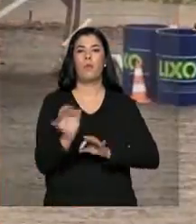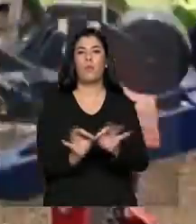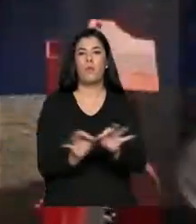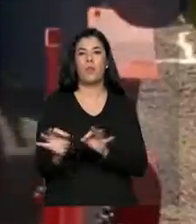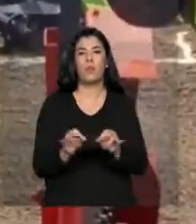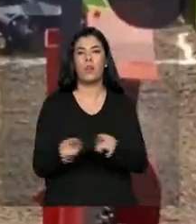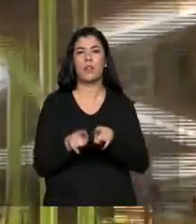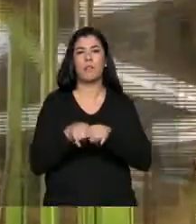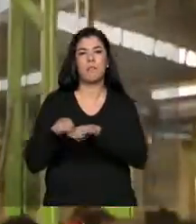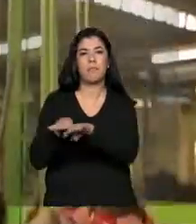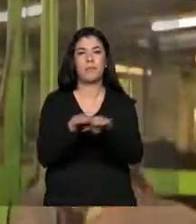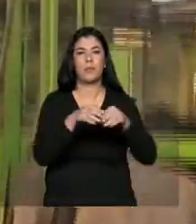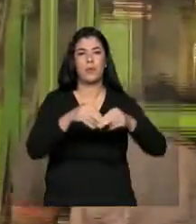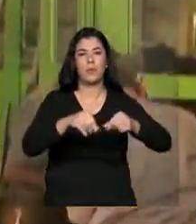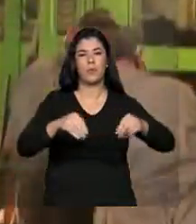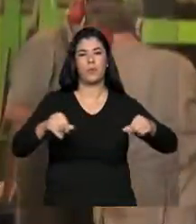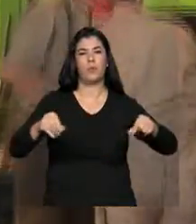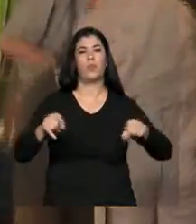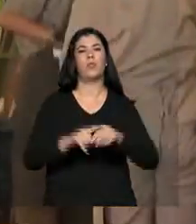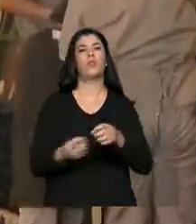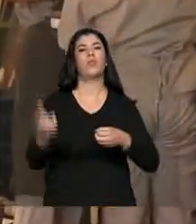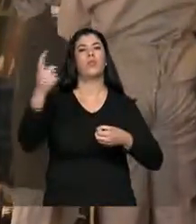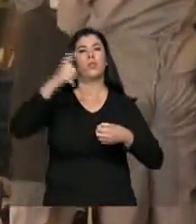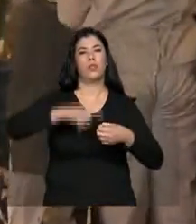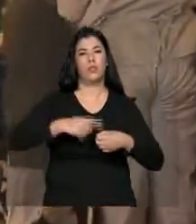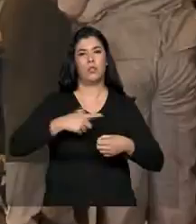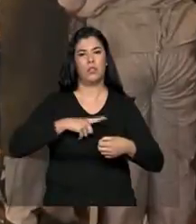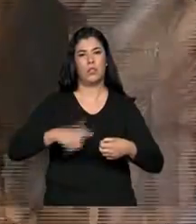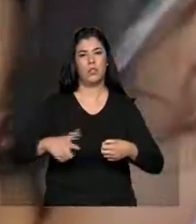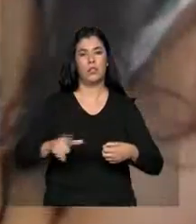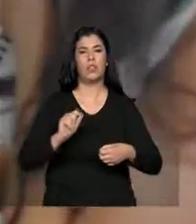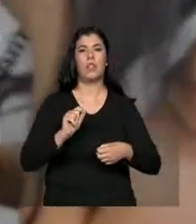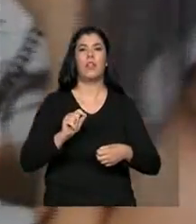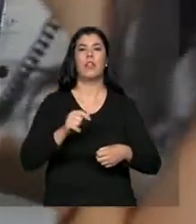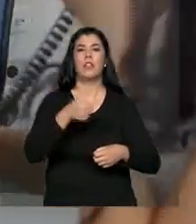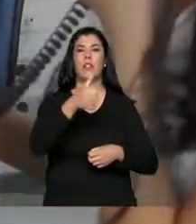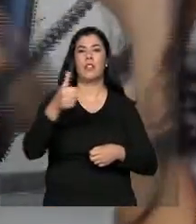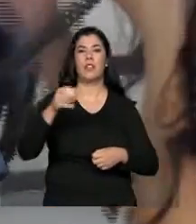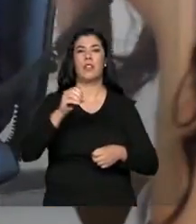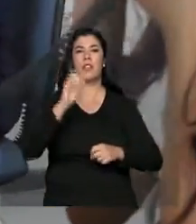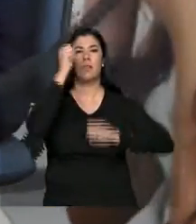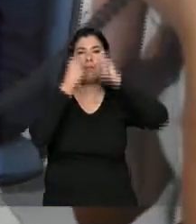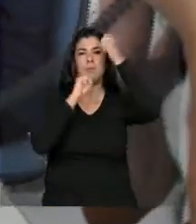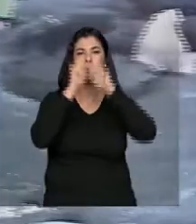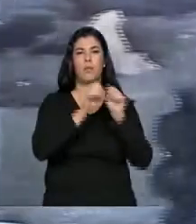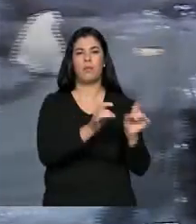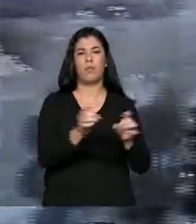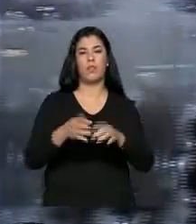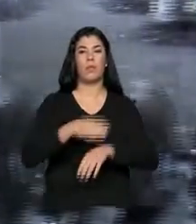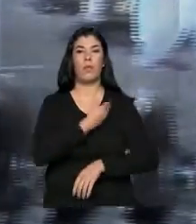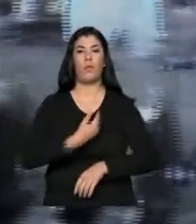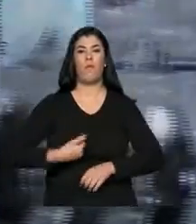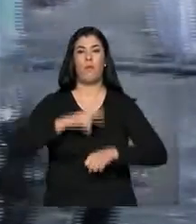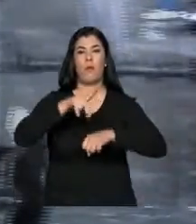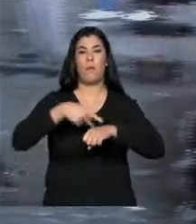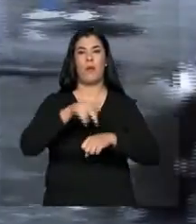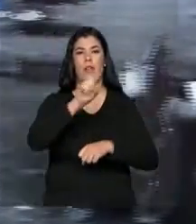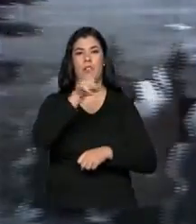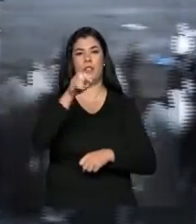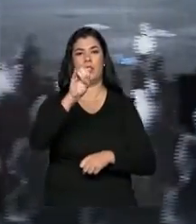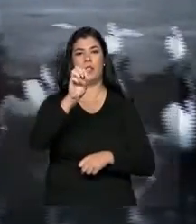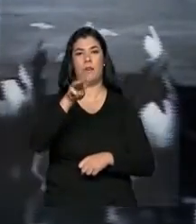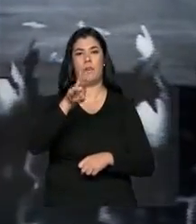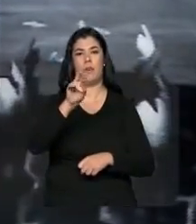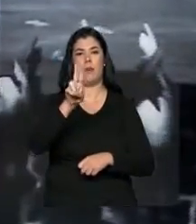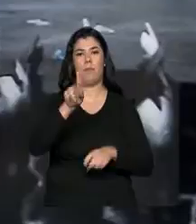solo. No ano passado, mais de 110 máquinas foram compradas pelo governo do Zimbábue. Nessas fotos, dá para ver